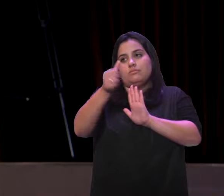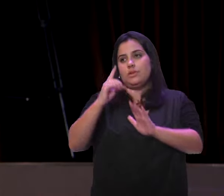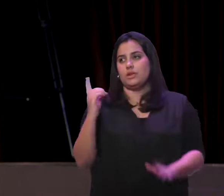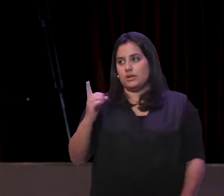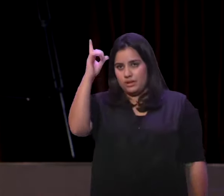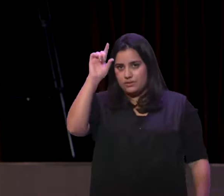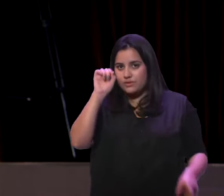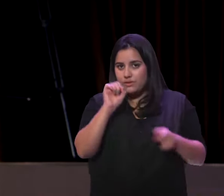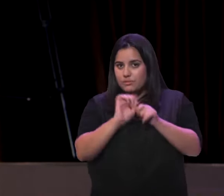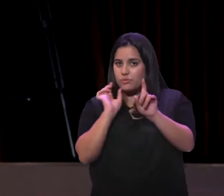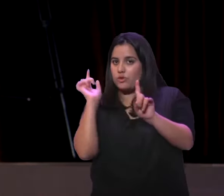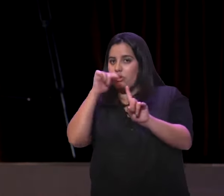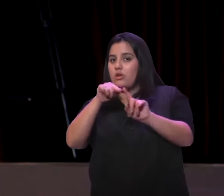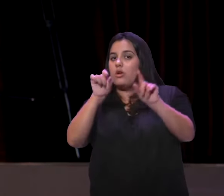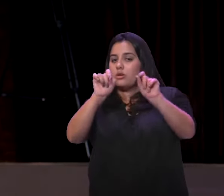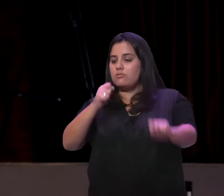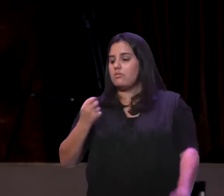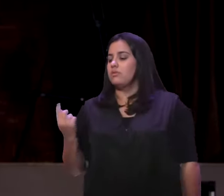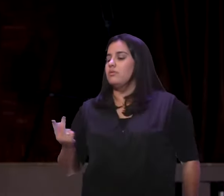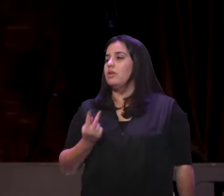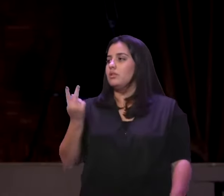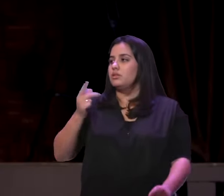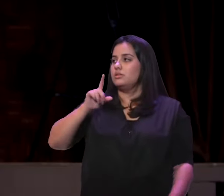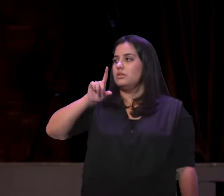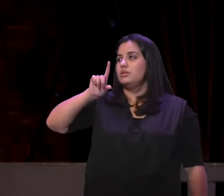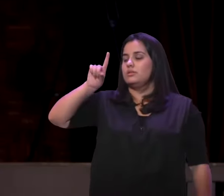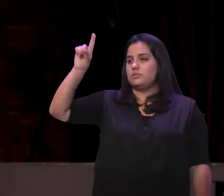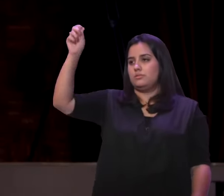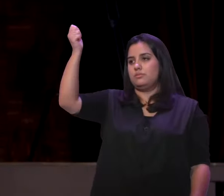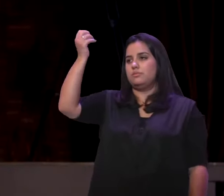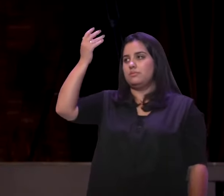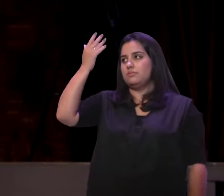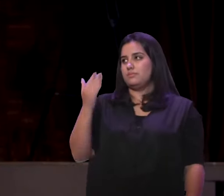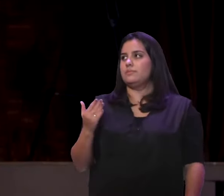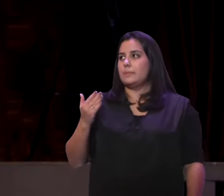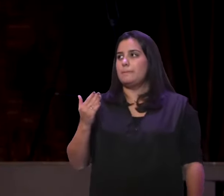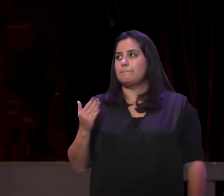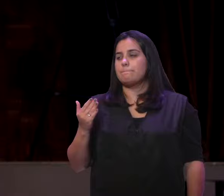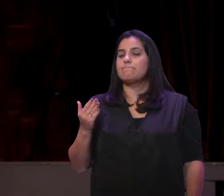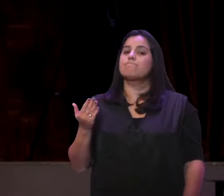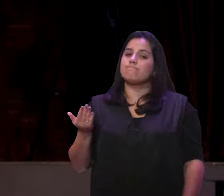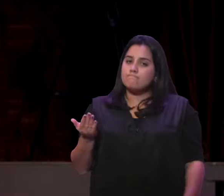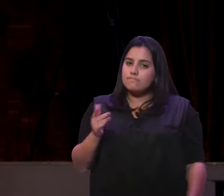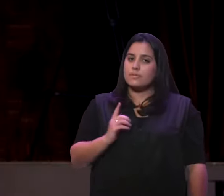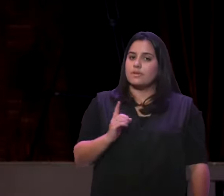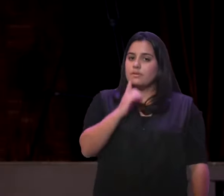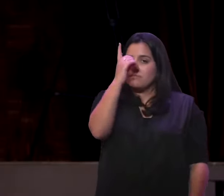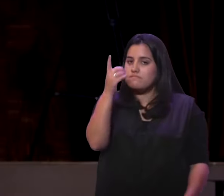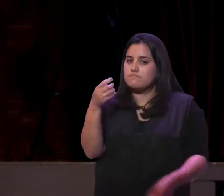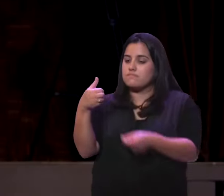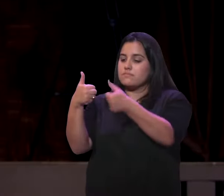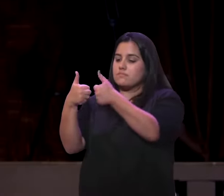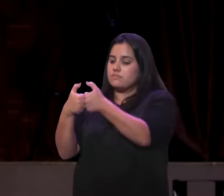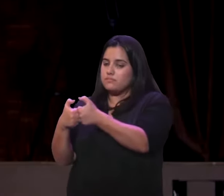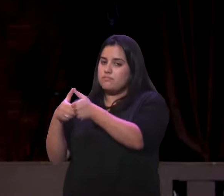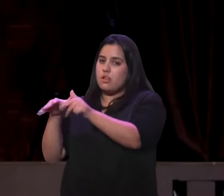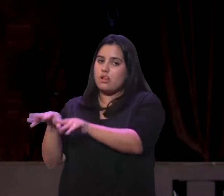propósito dele foi valorizar a presença de Deus. Ele pegou a arca e trouxe para a cidade de